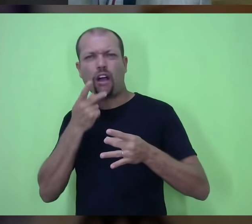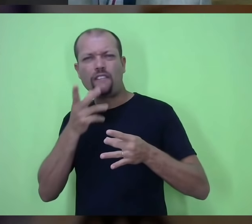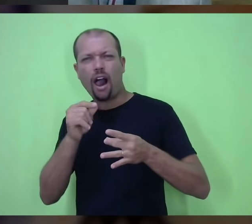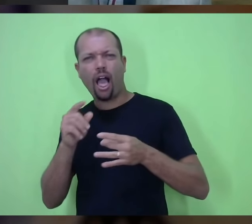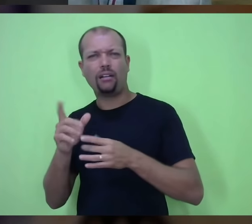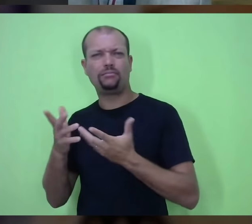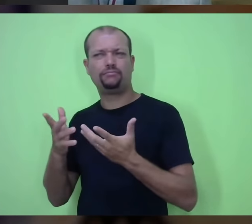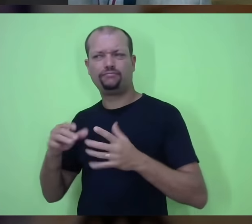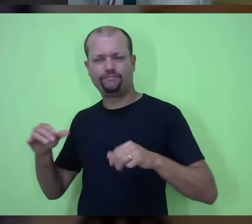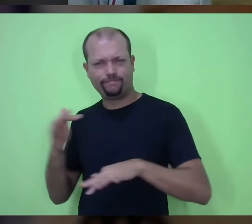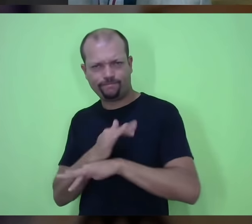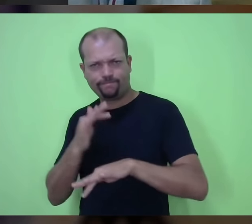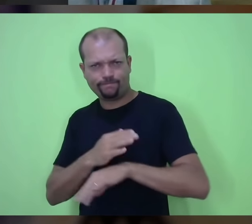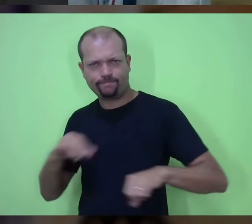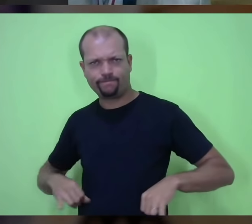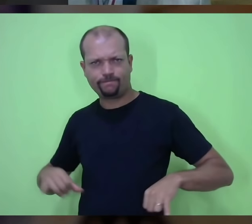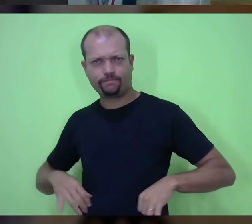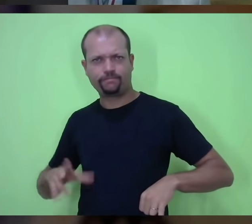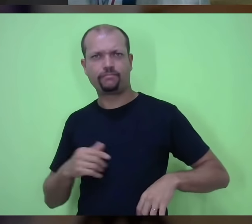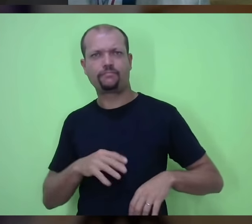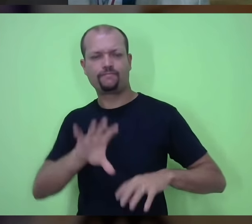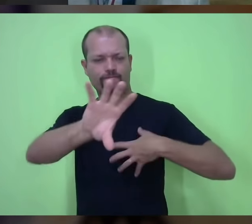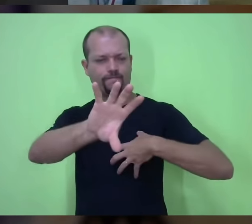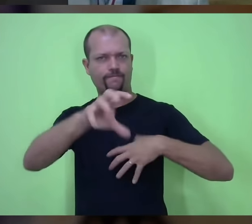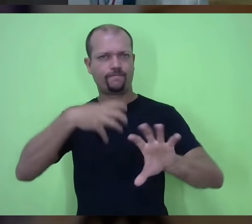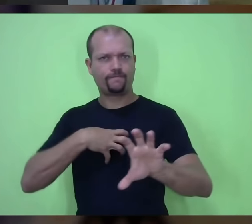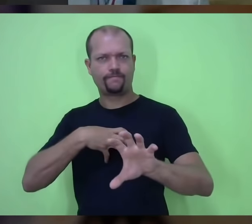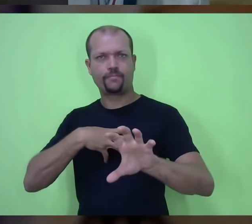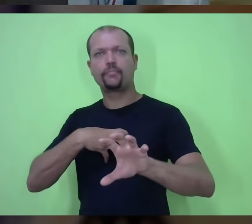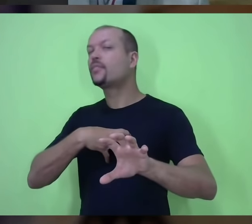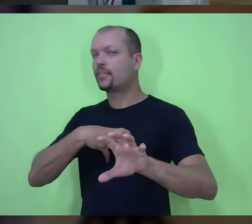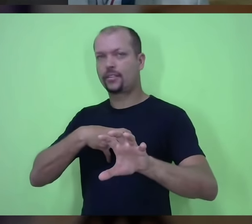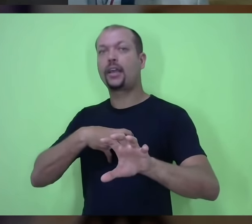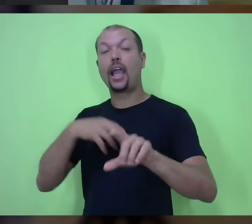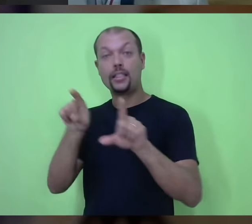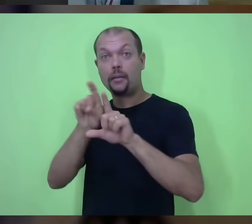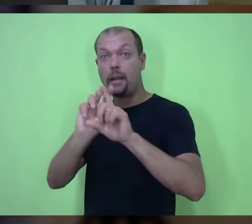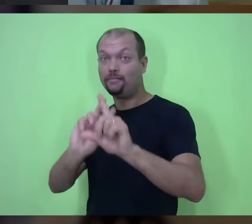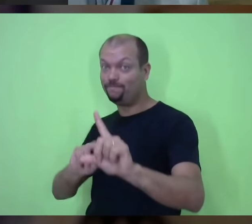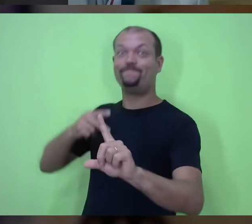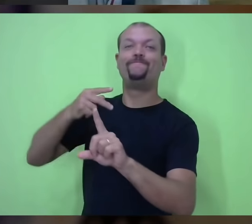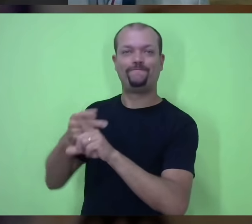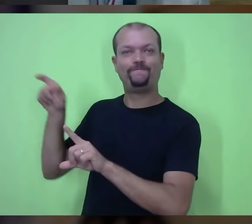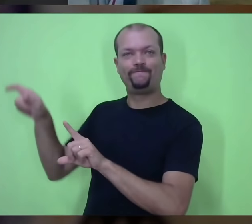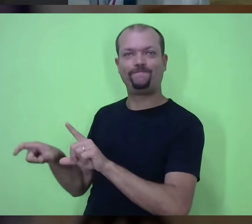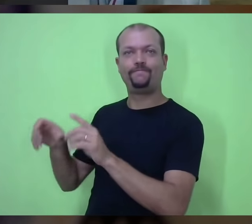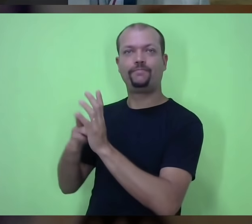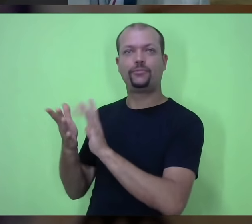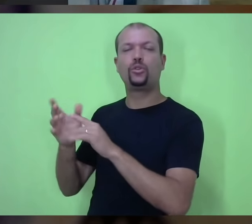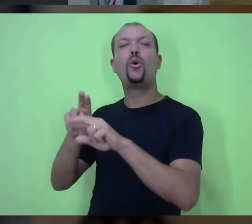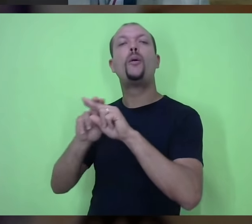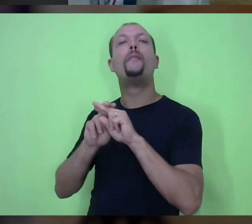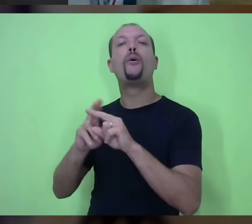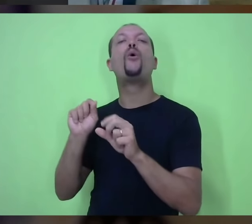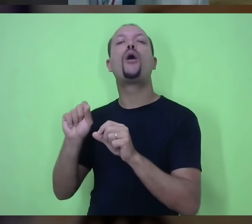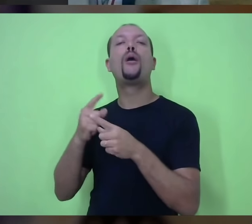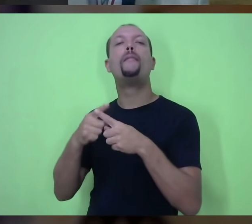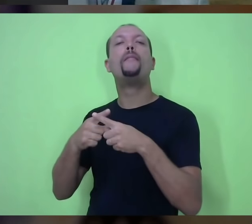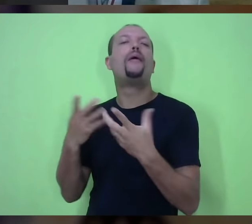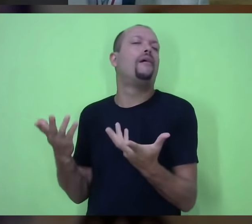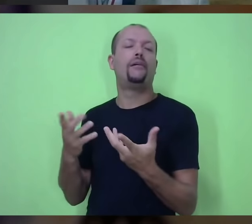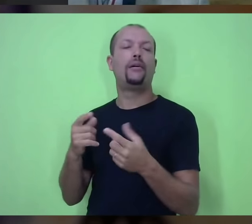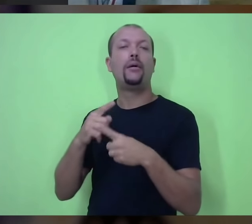dos sofrimentos que tivemos, ele partilha de sofrimentos ainda mais intensos, ao ponto de entregar-se